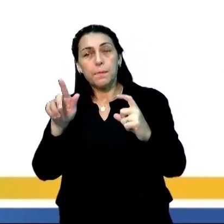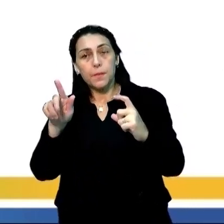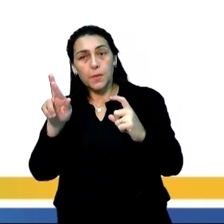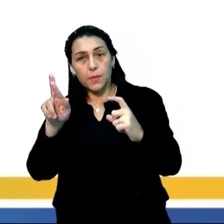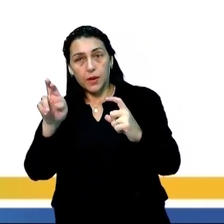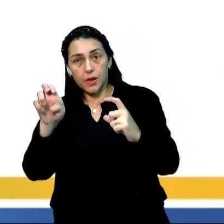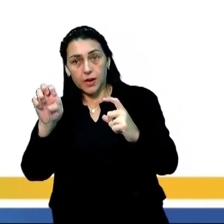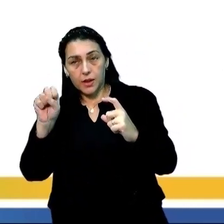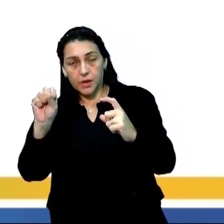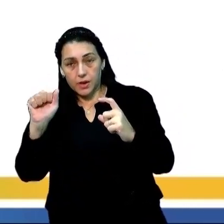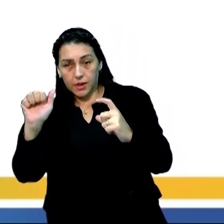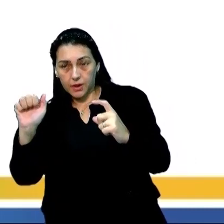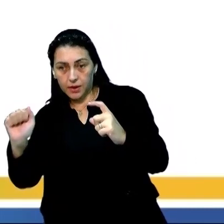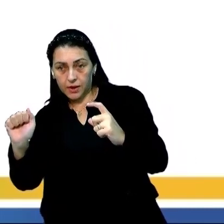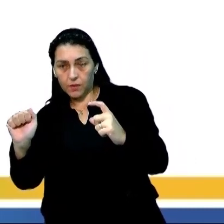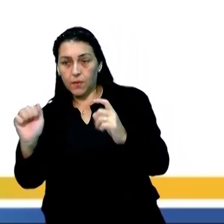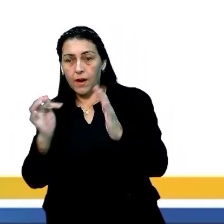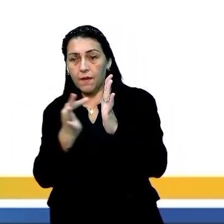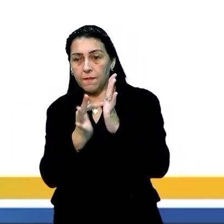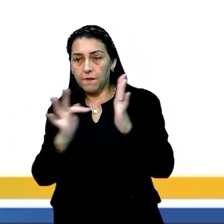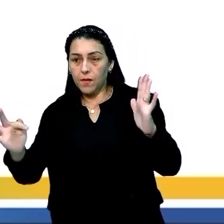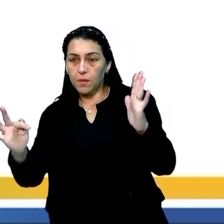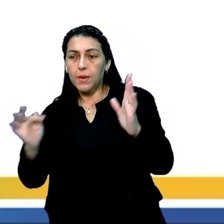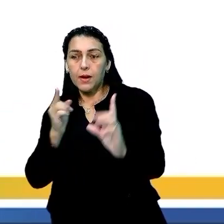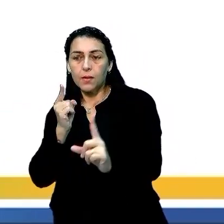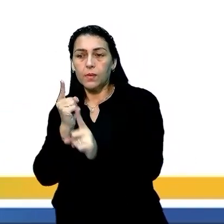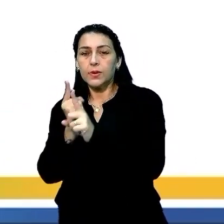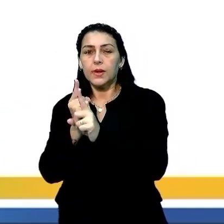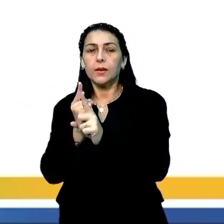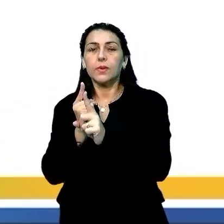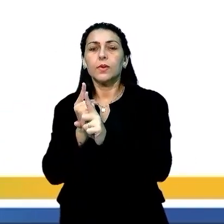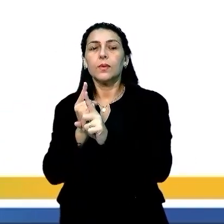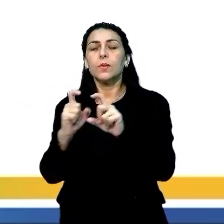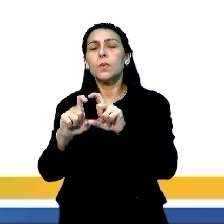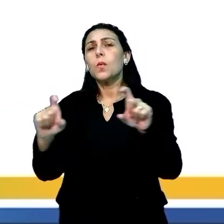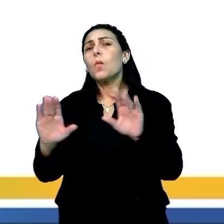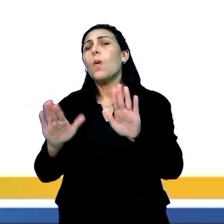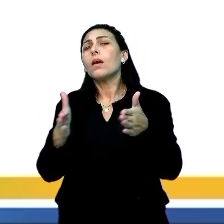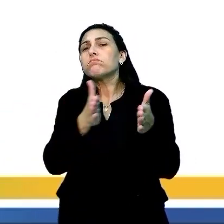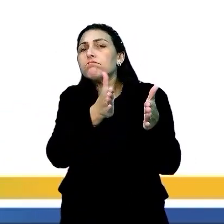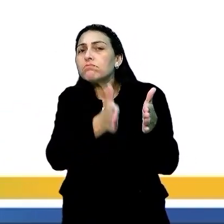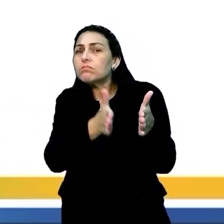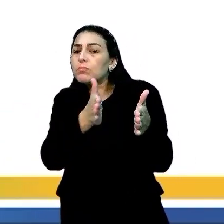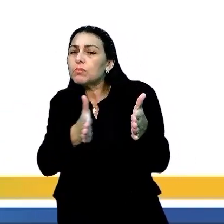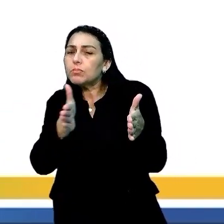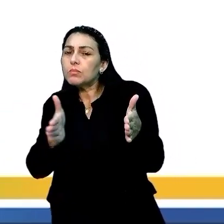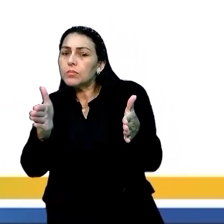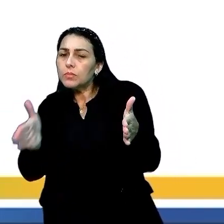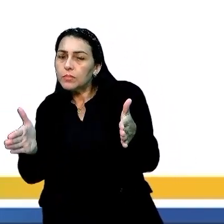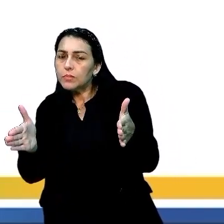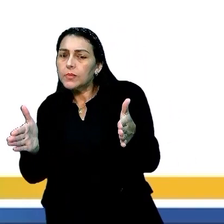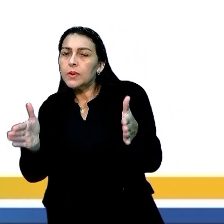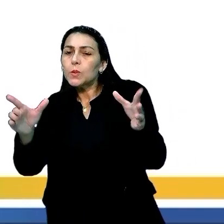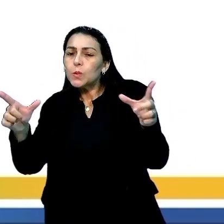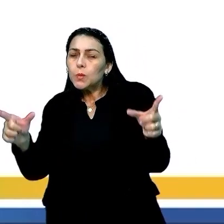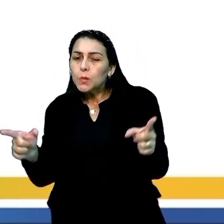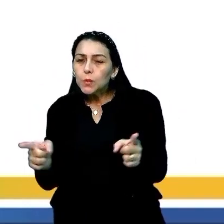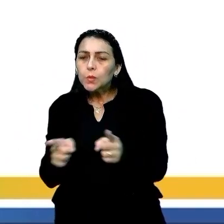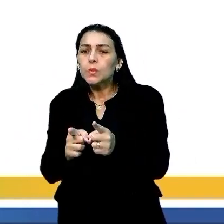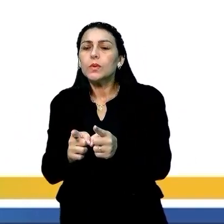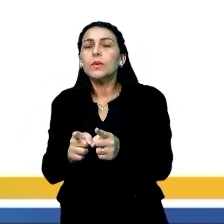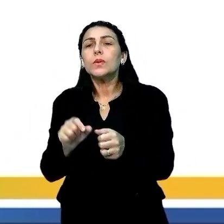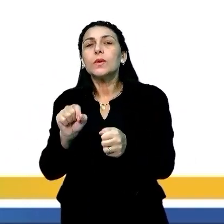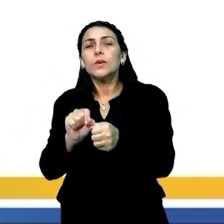progressão, tá? A fórmula para encontrar os termos quaisquer de uma sequência pode ser